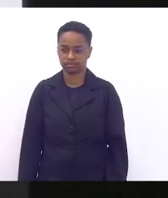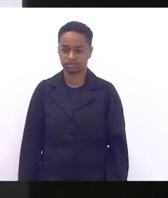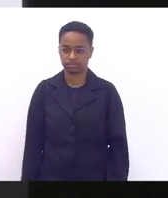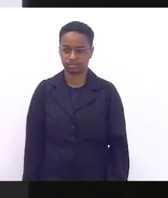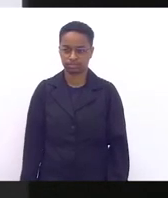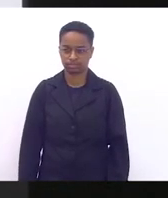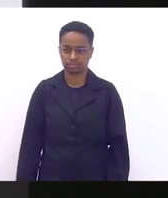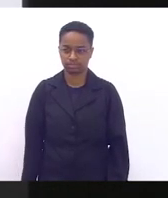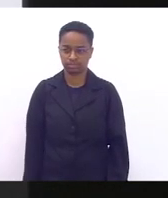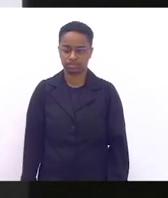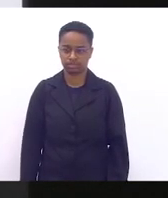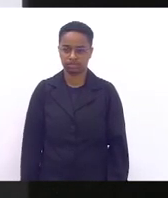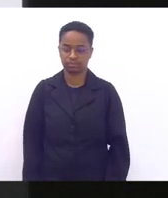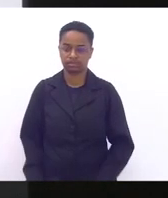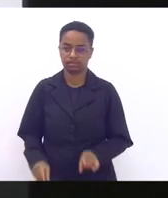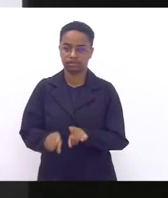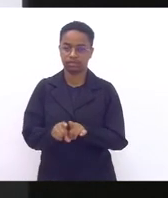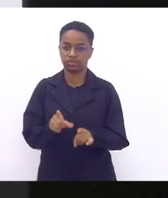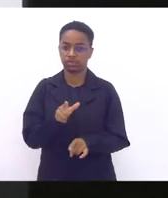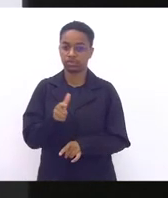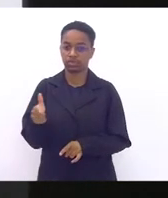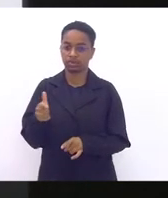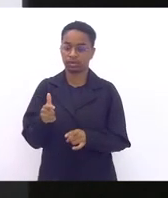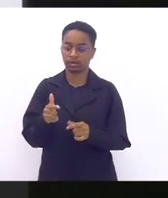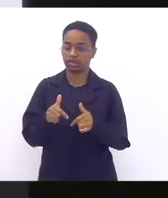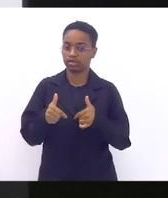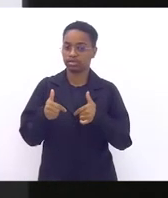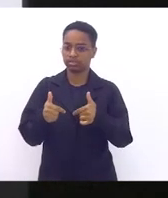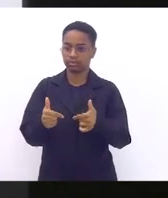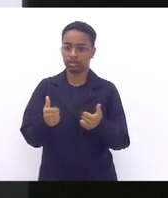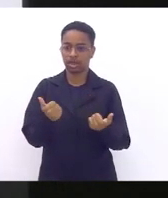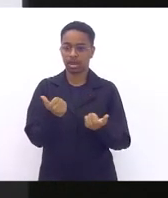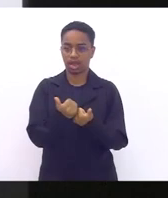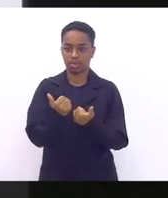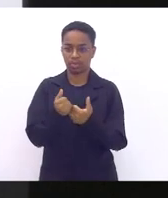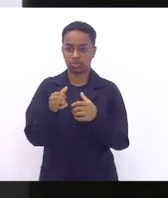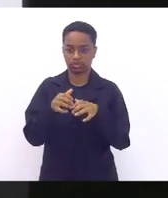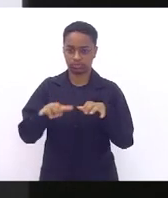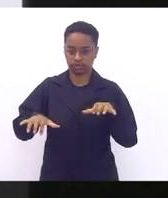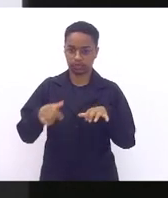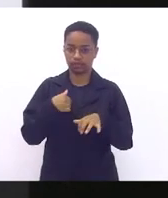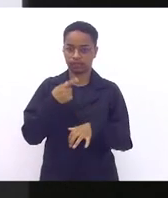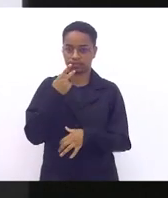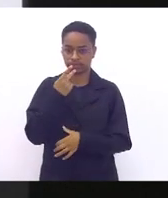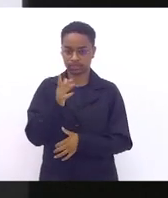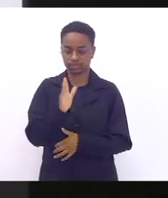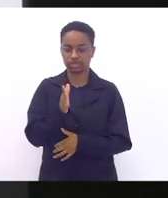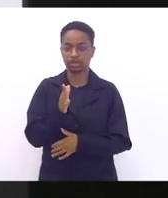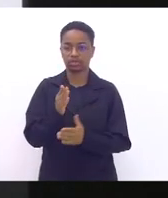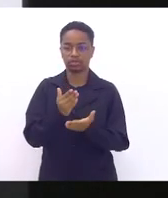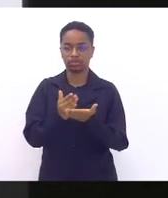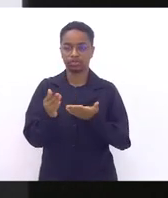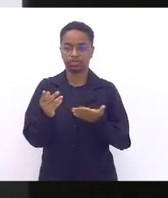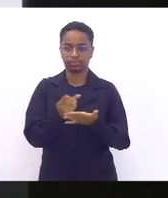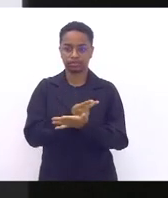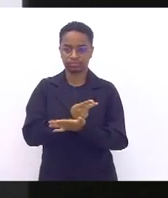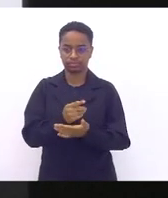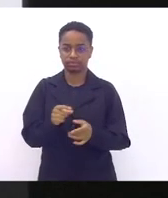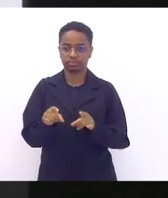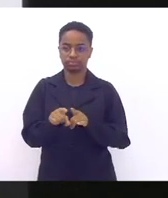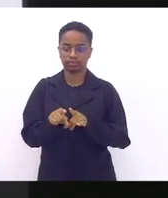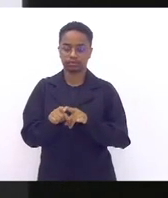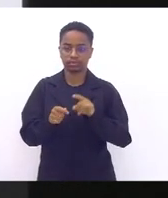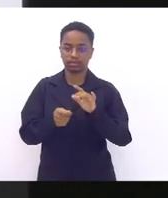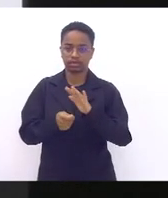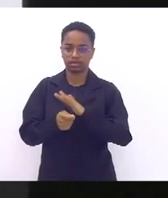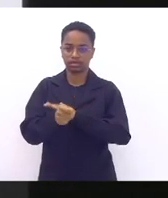A outra ação, essa ação dos apoiadores descentralizados, já falei, né, que isso está acontecendo. O